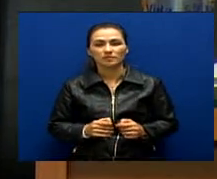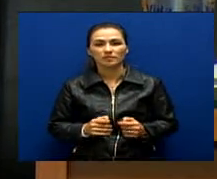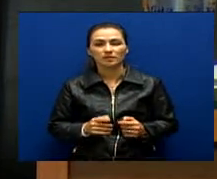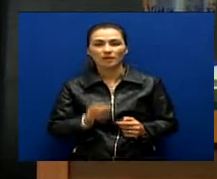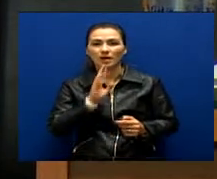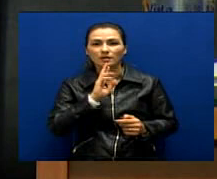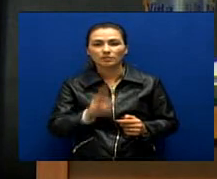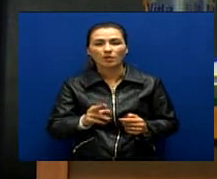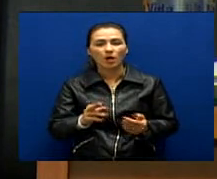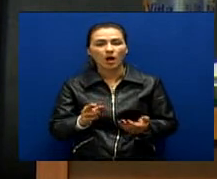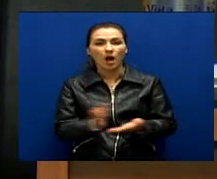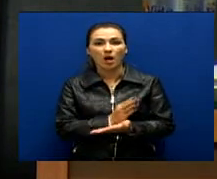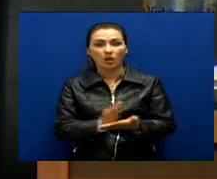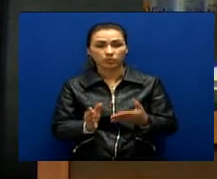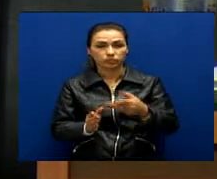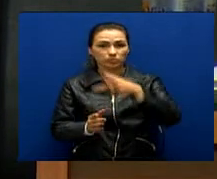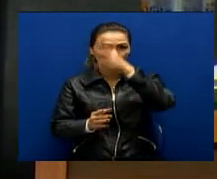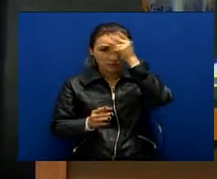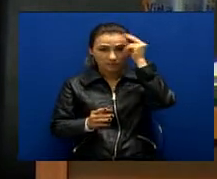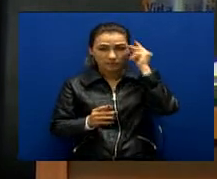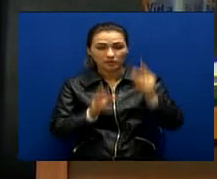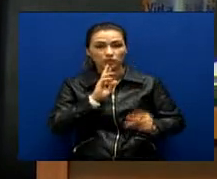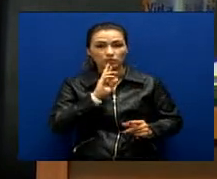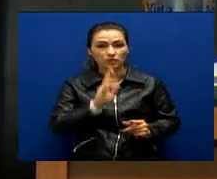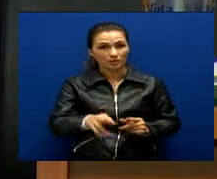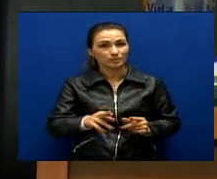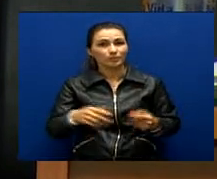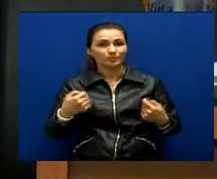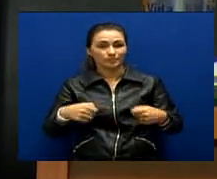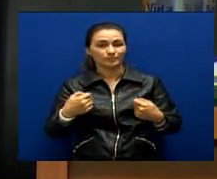neto principal como como estadual